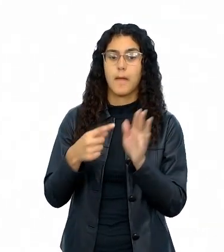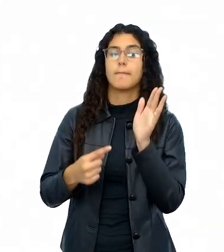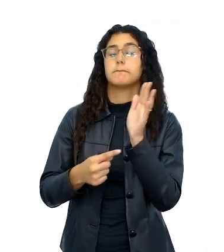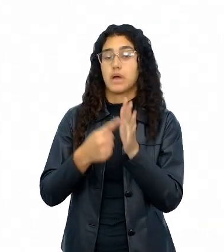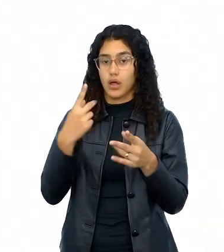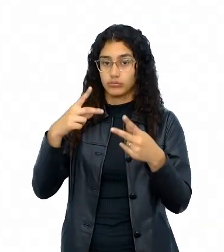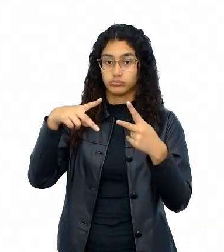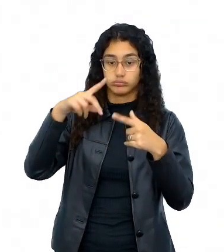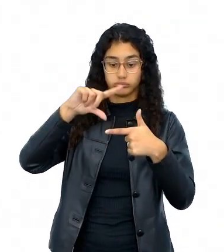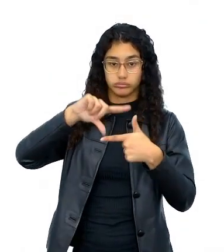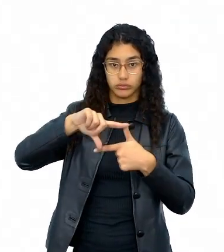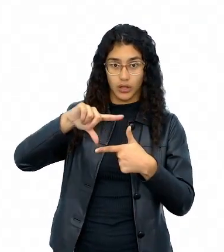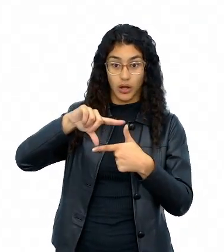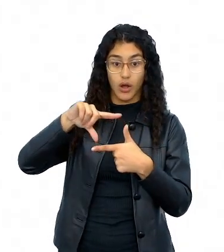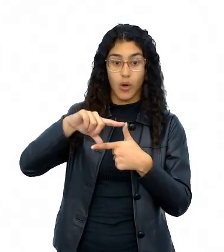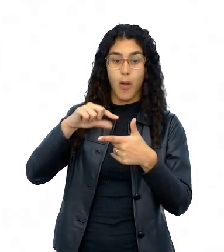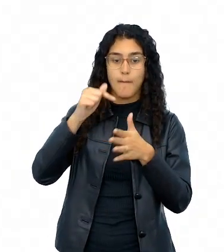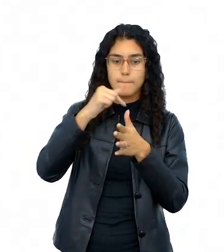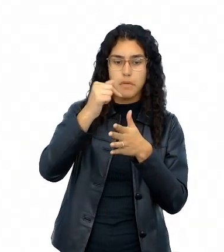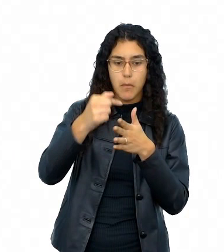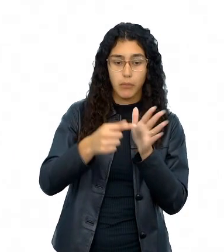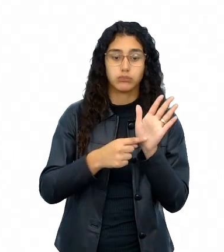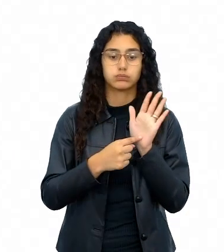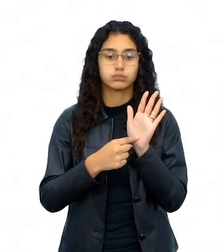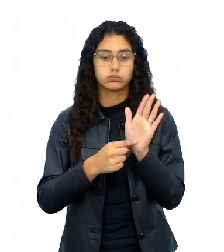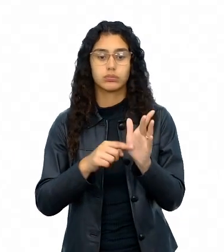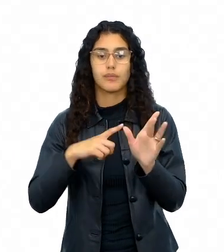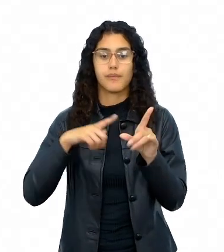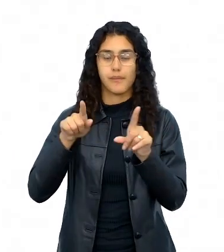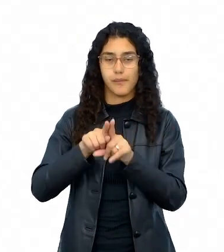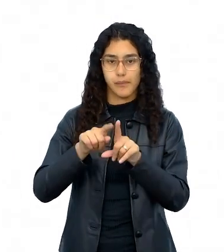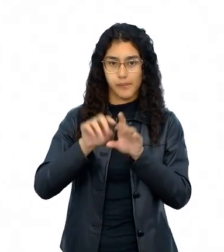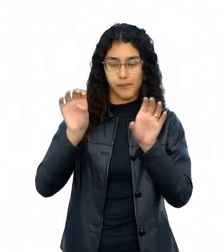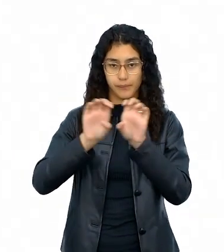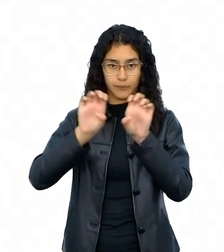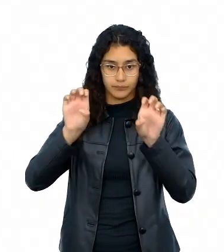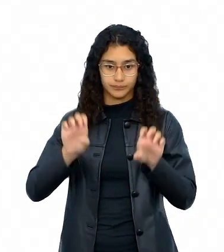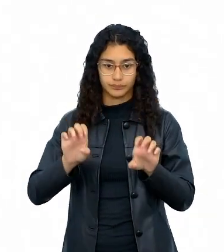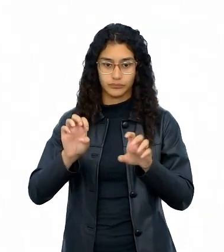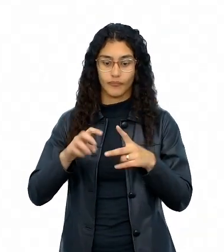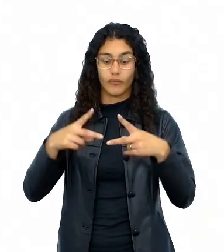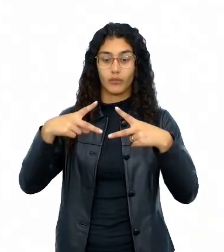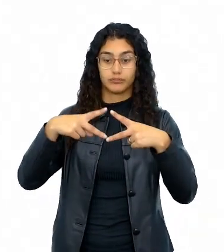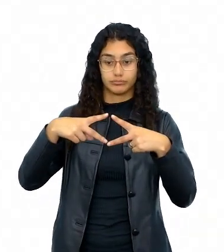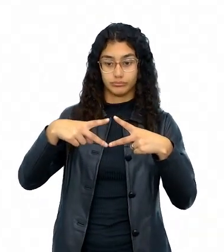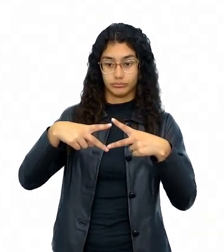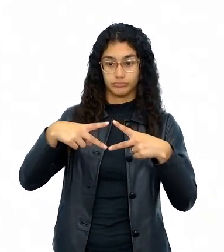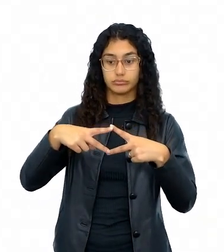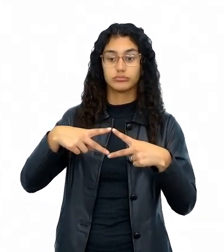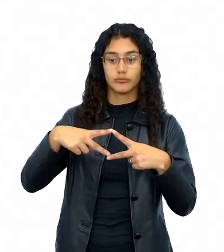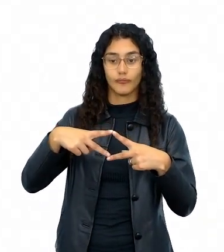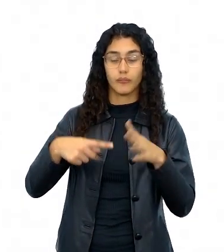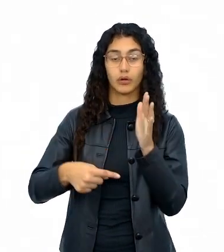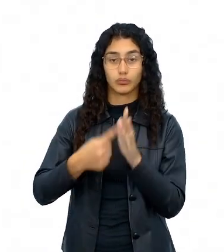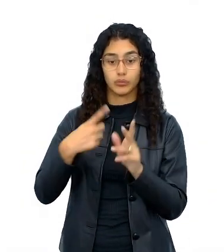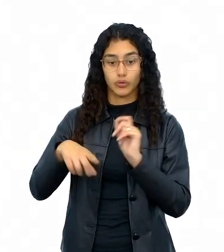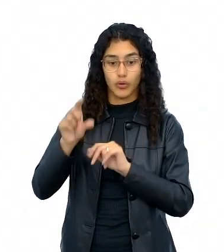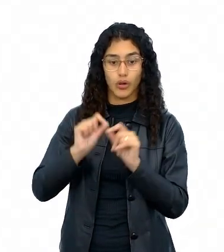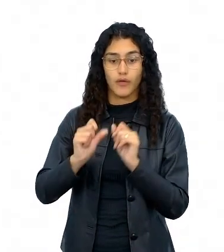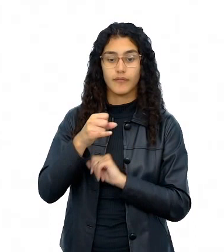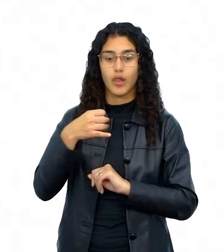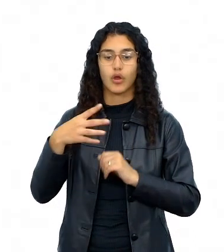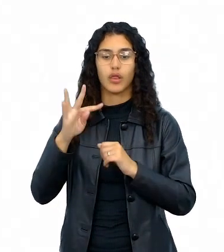um processo. Pontos que o gráfico cruza o eixo T. E mais uma decisão. O valor de T